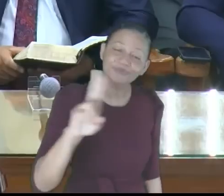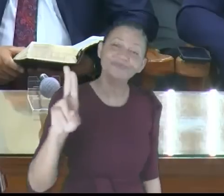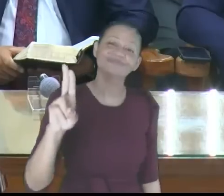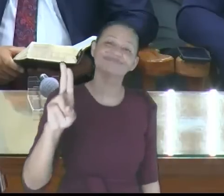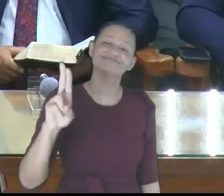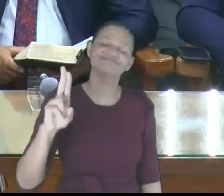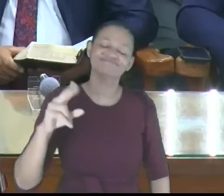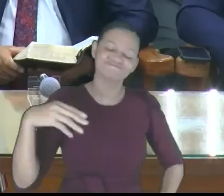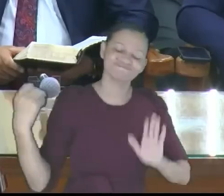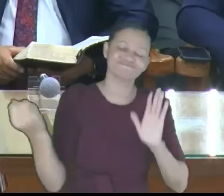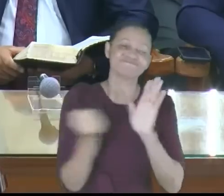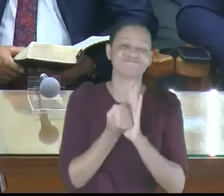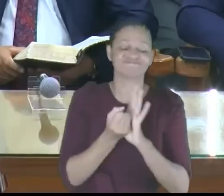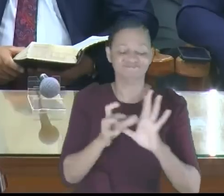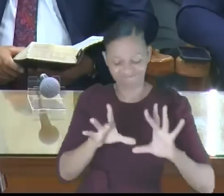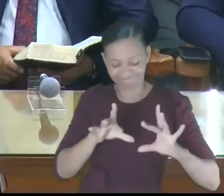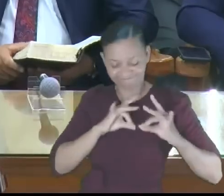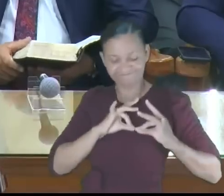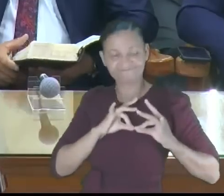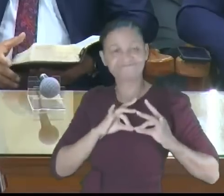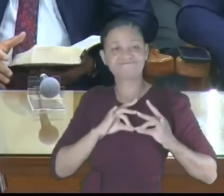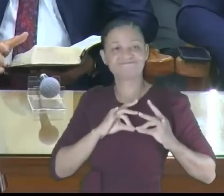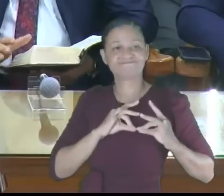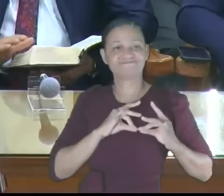está selado